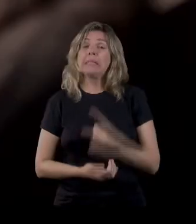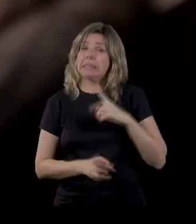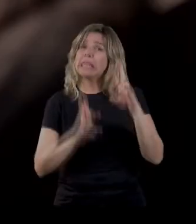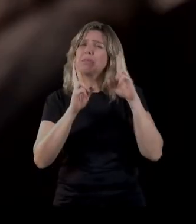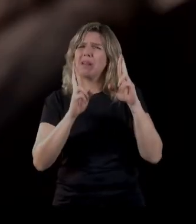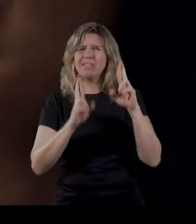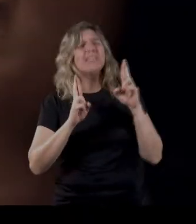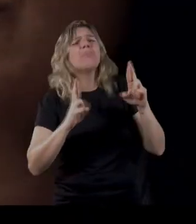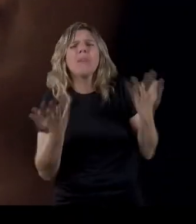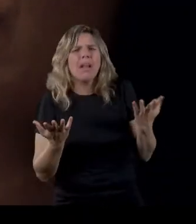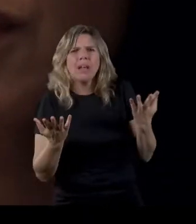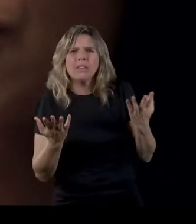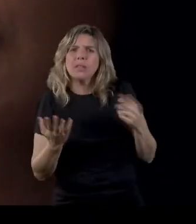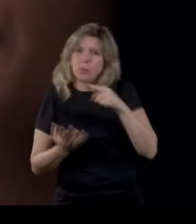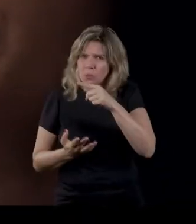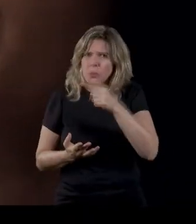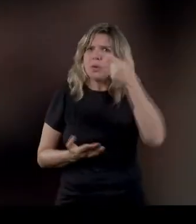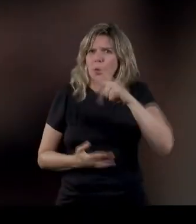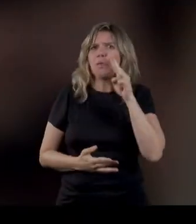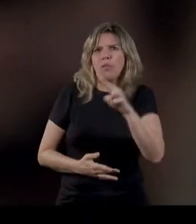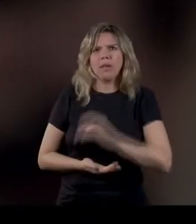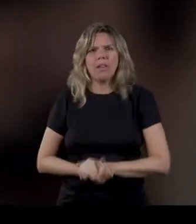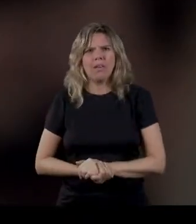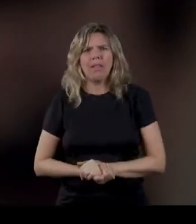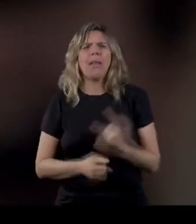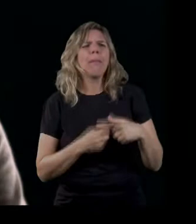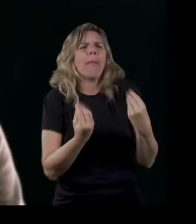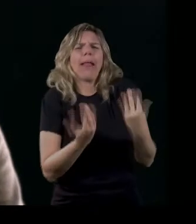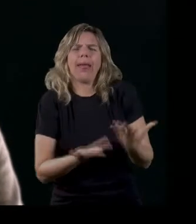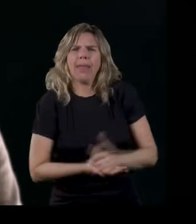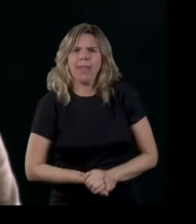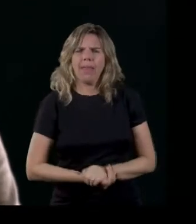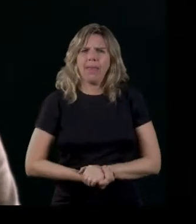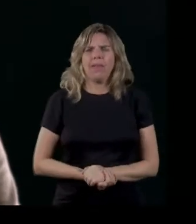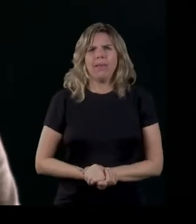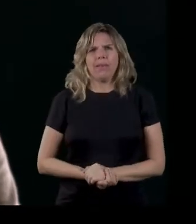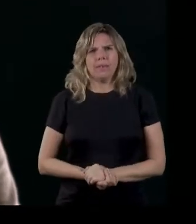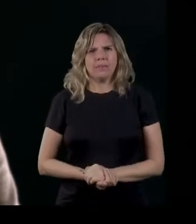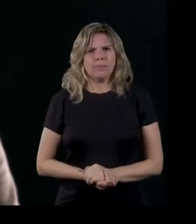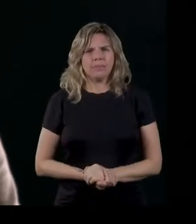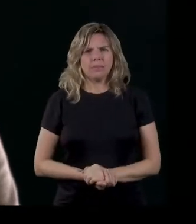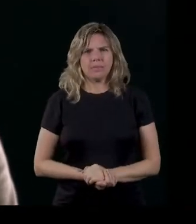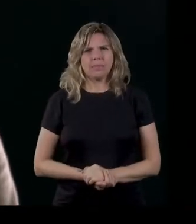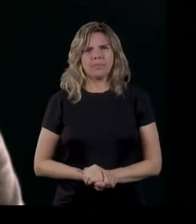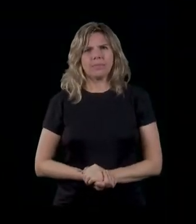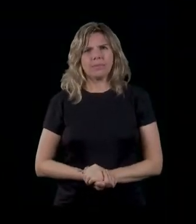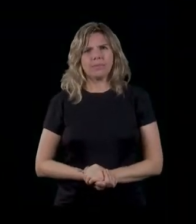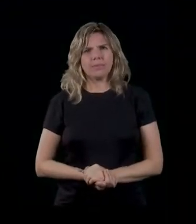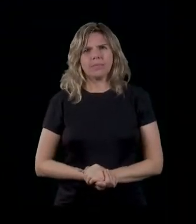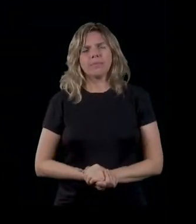esperança. Esperança? De você enxergar. Por que isso agora? Vitório, sério, de olhos abertos, fecha os